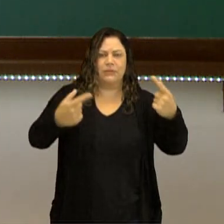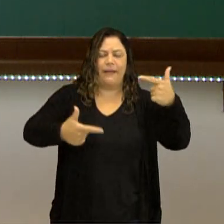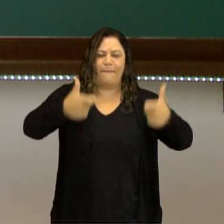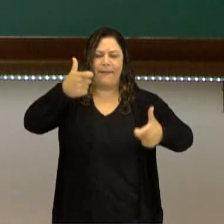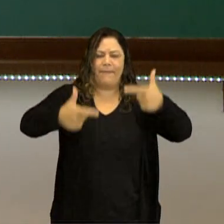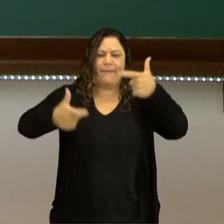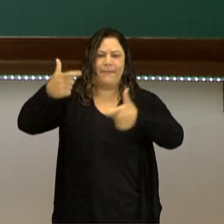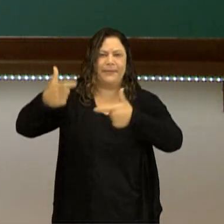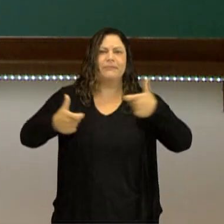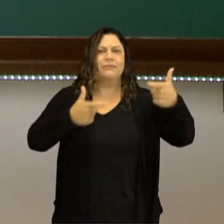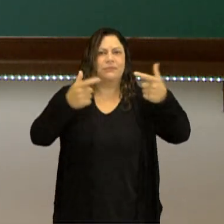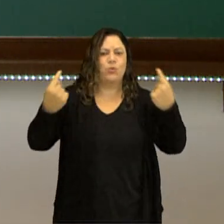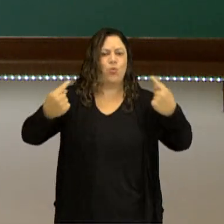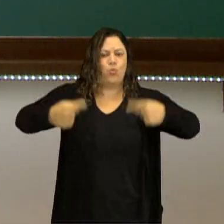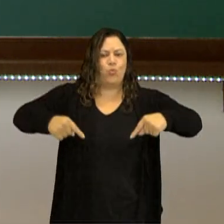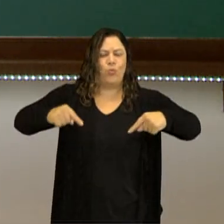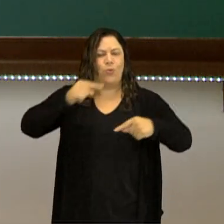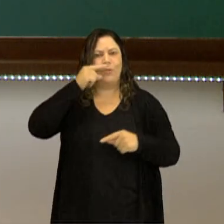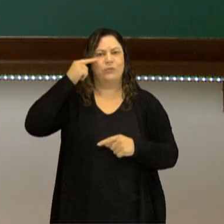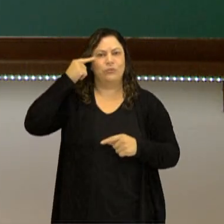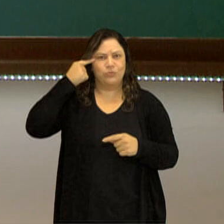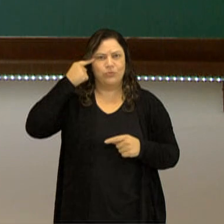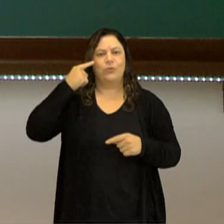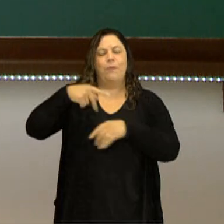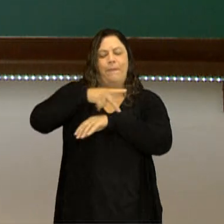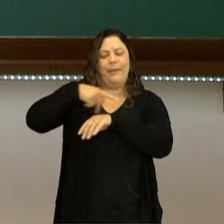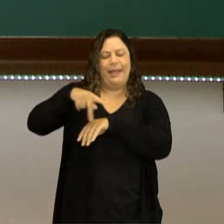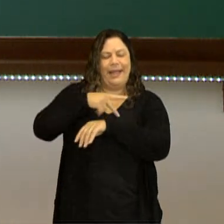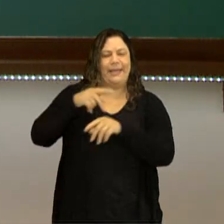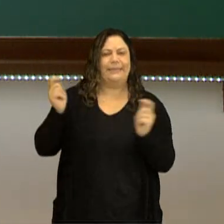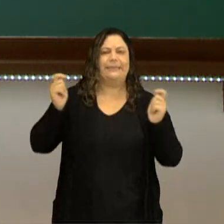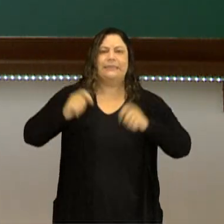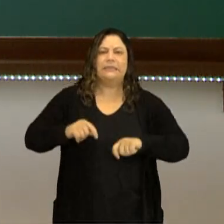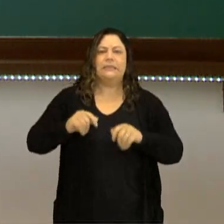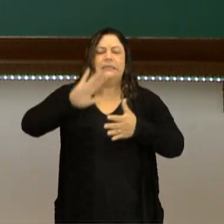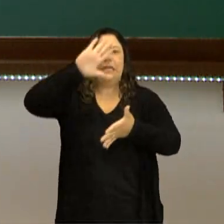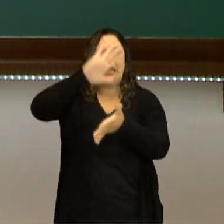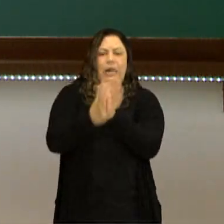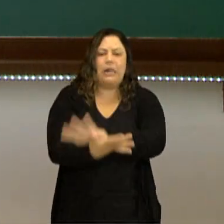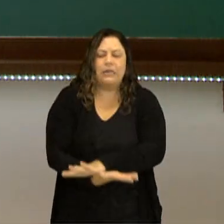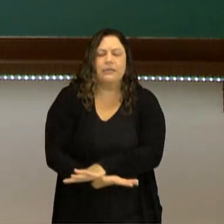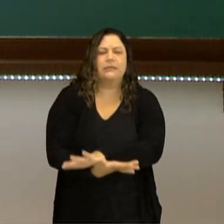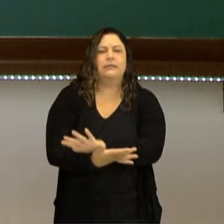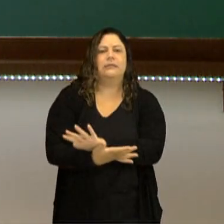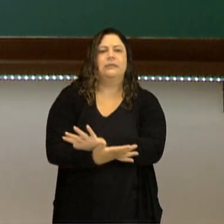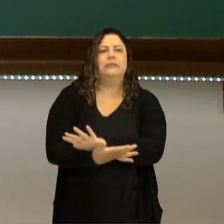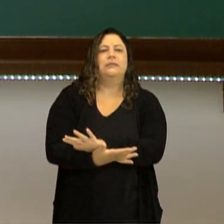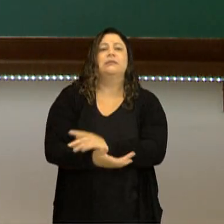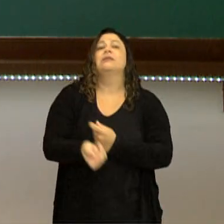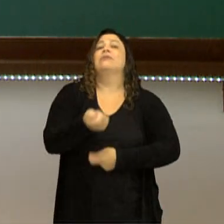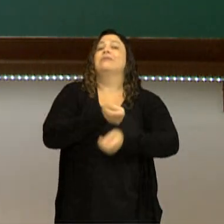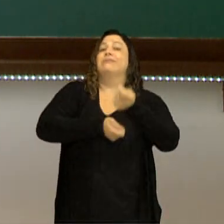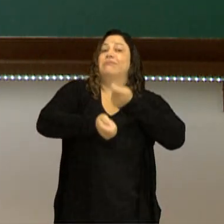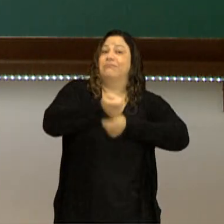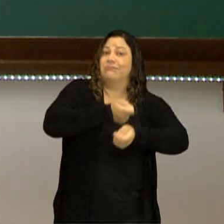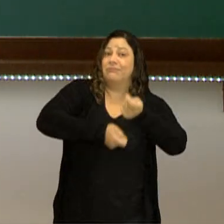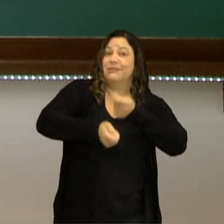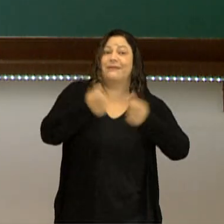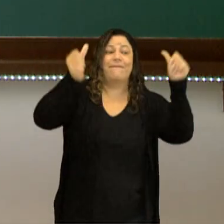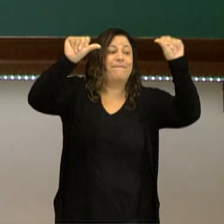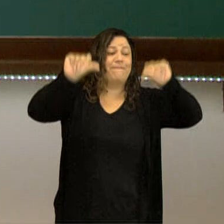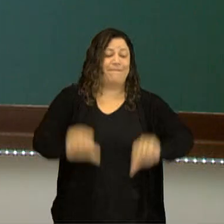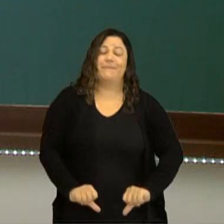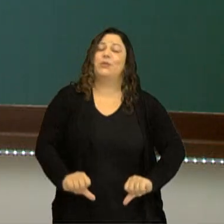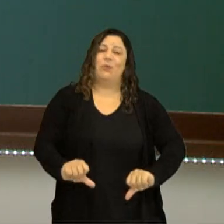como resposta à derrota desse conflito, eles vão fazer com que a economia ela